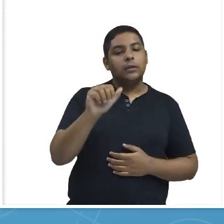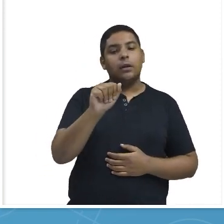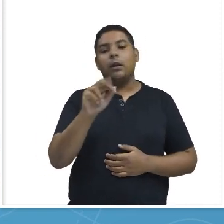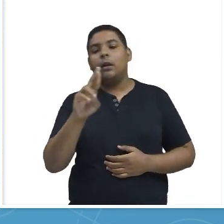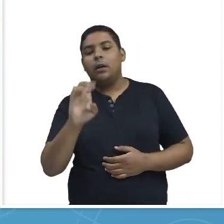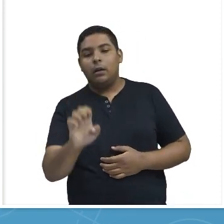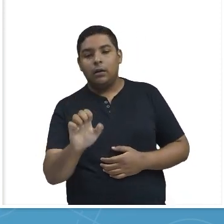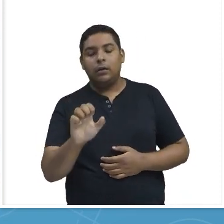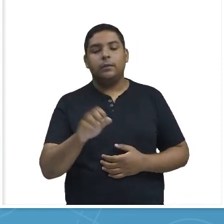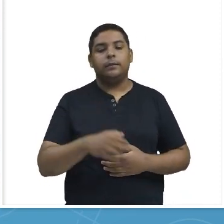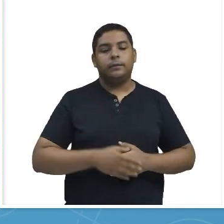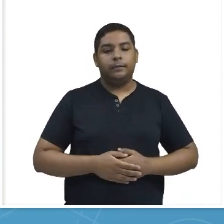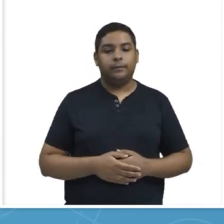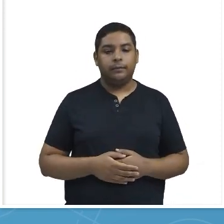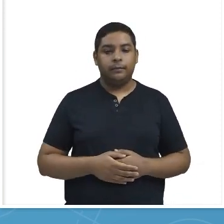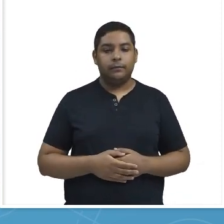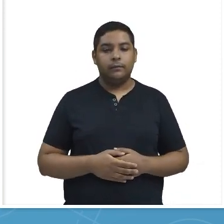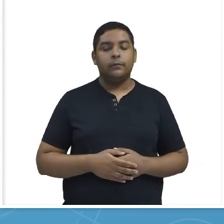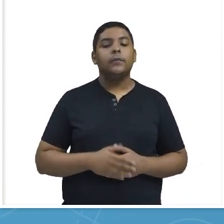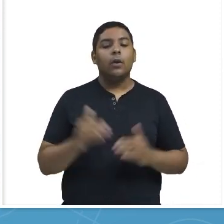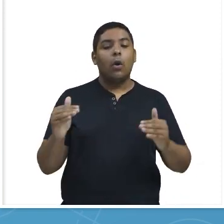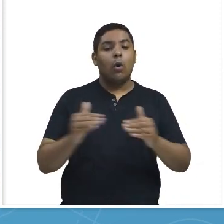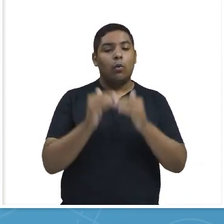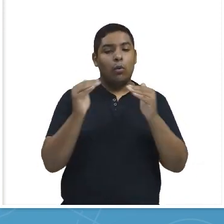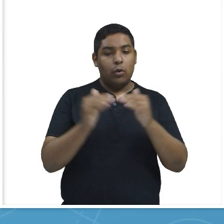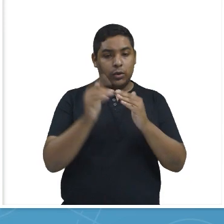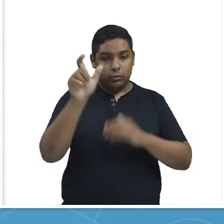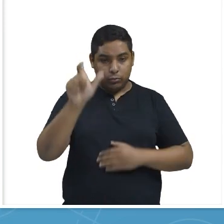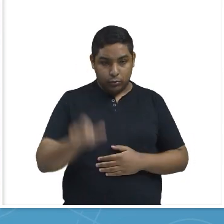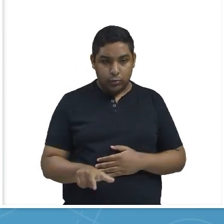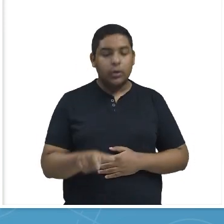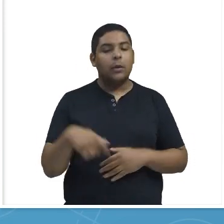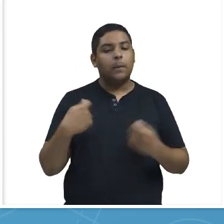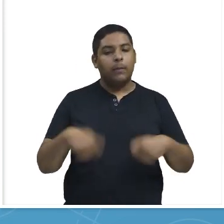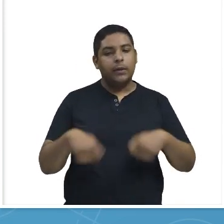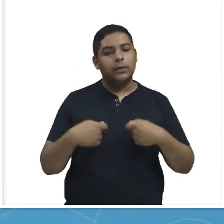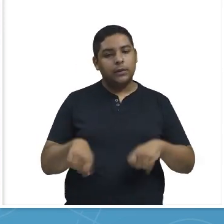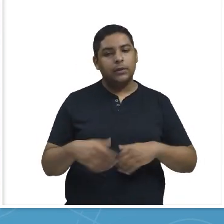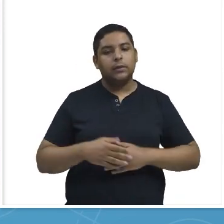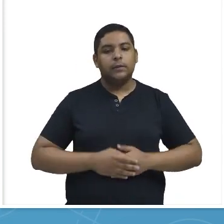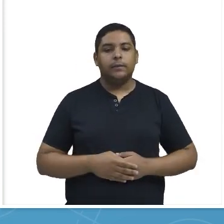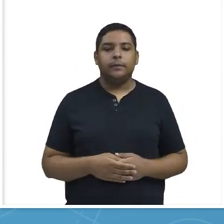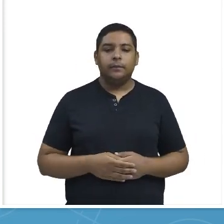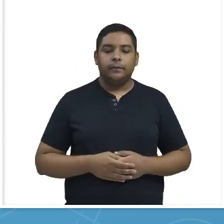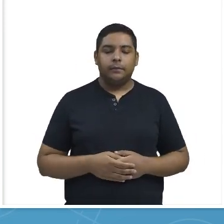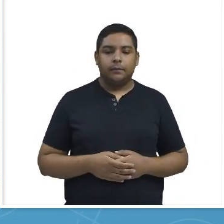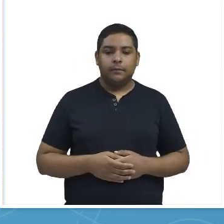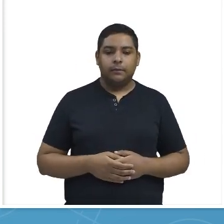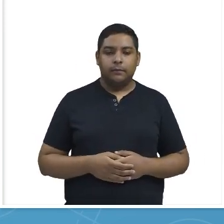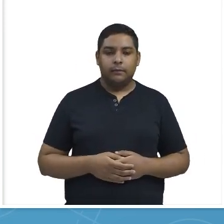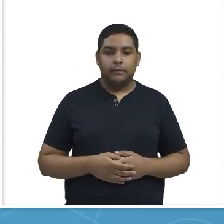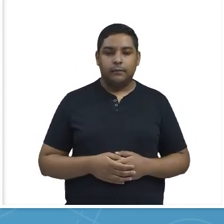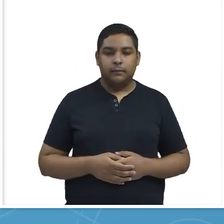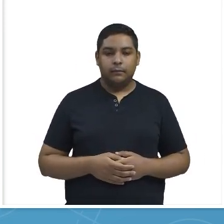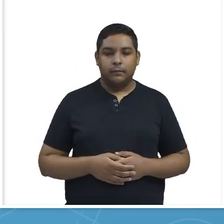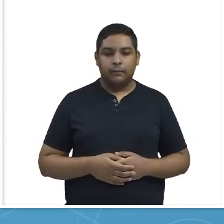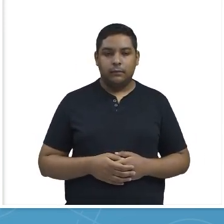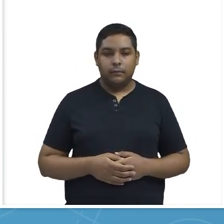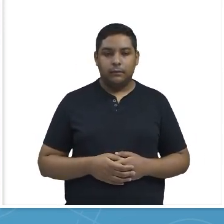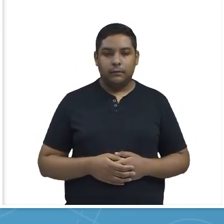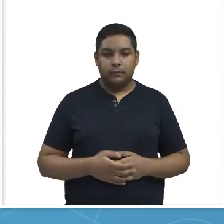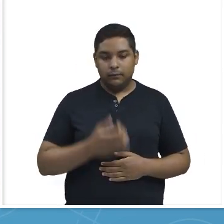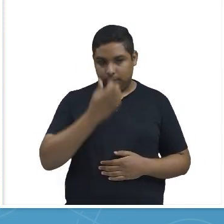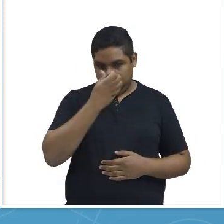e sempre concordando com o sujeito, ó, they, are they, he, is he, you, are